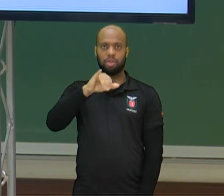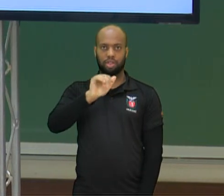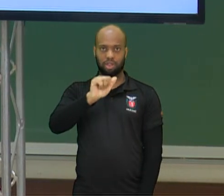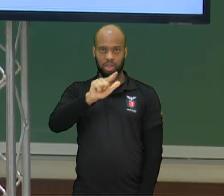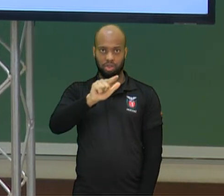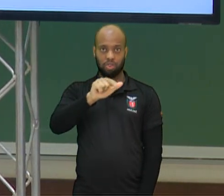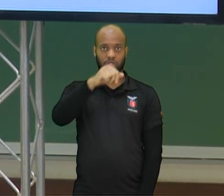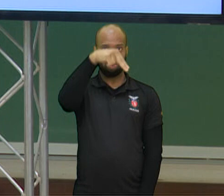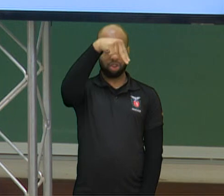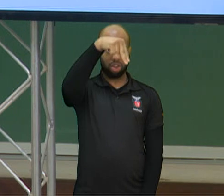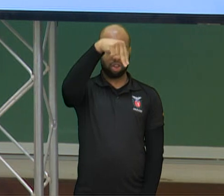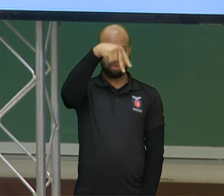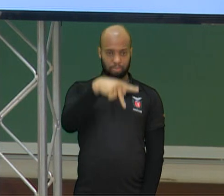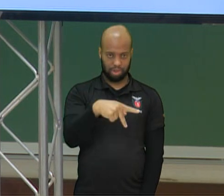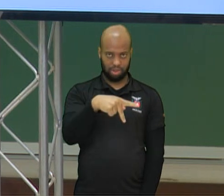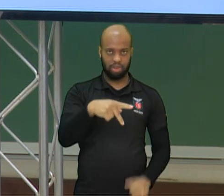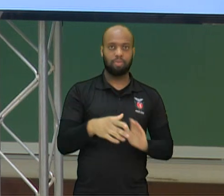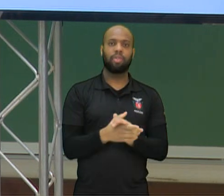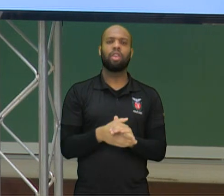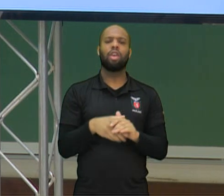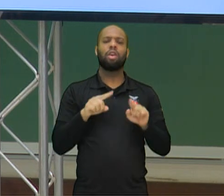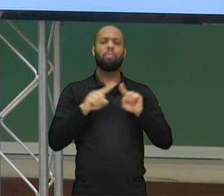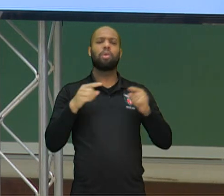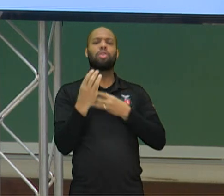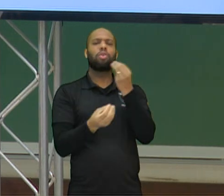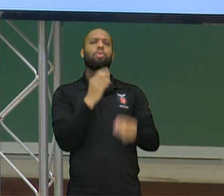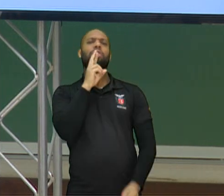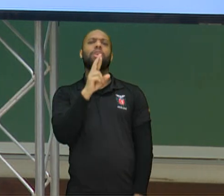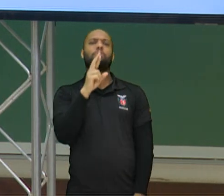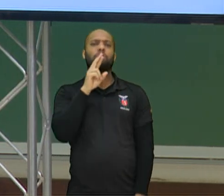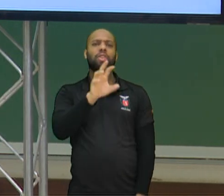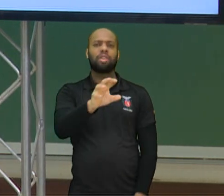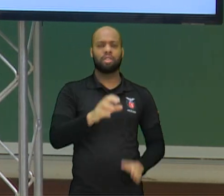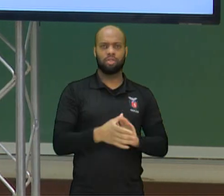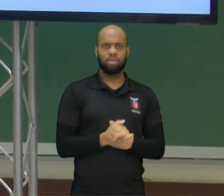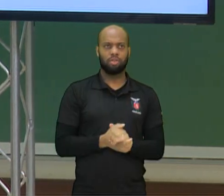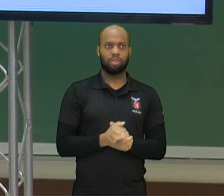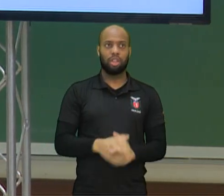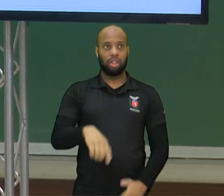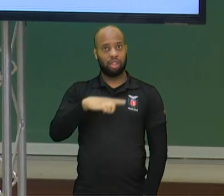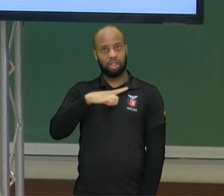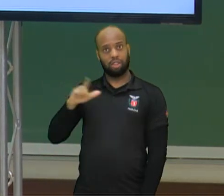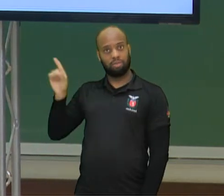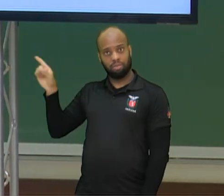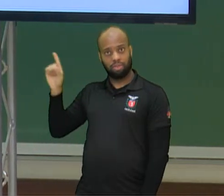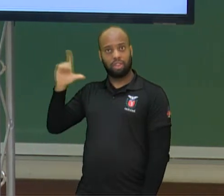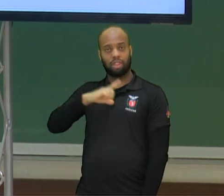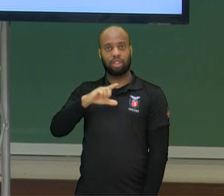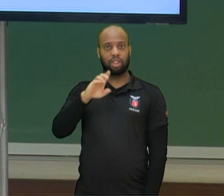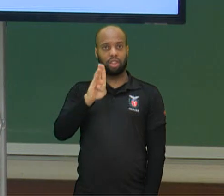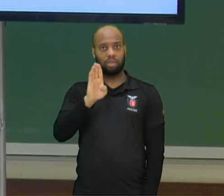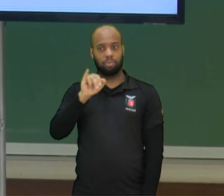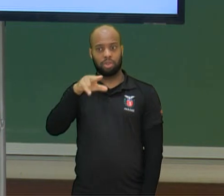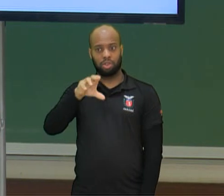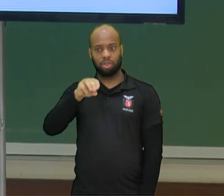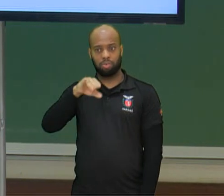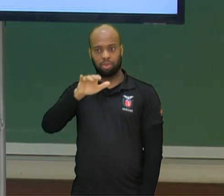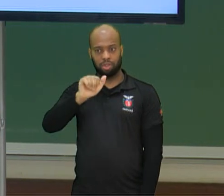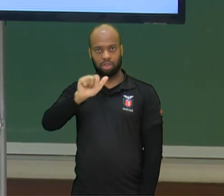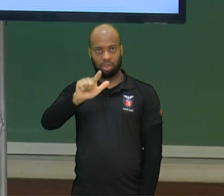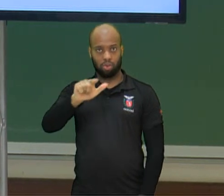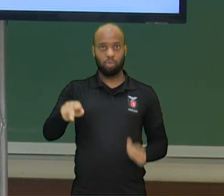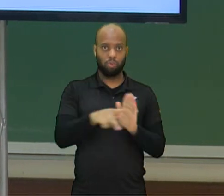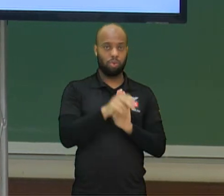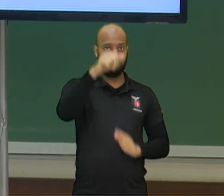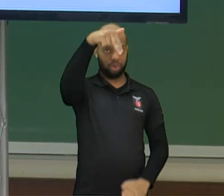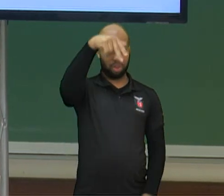p. E como que a gente resolve um número binomial? Então, aqui nós temos o binomial de n sobre p,